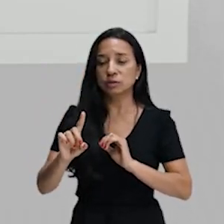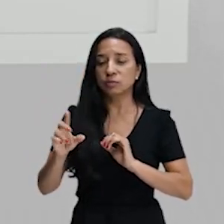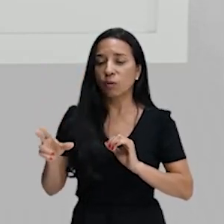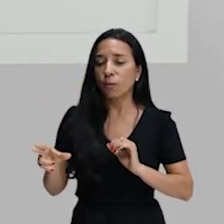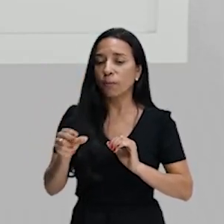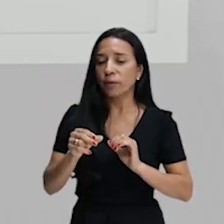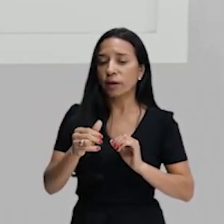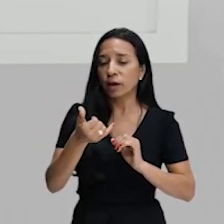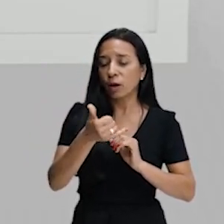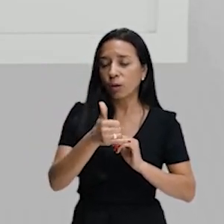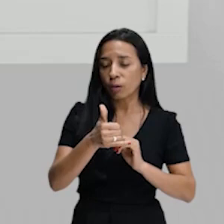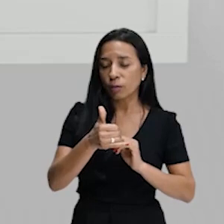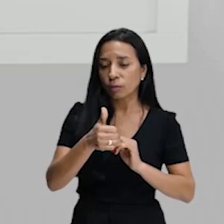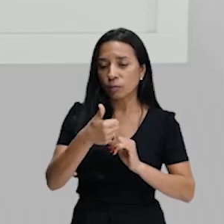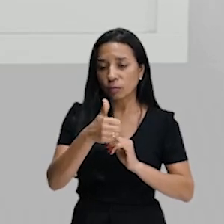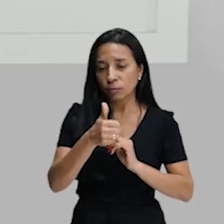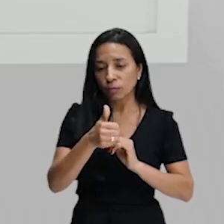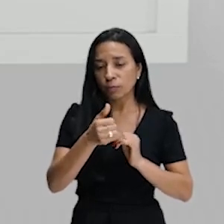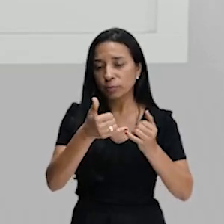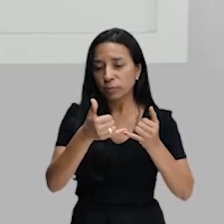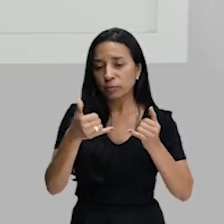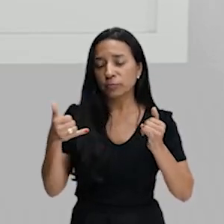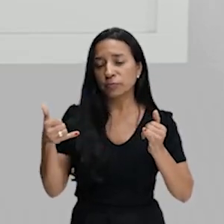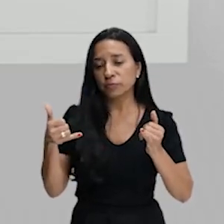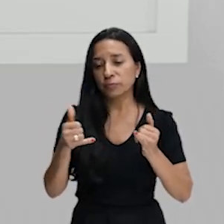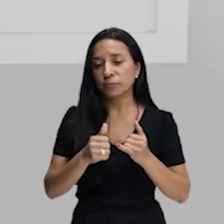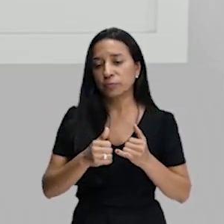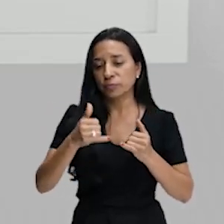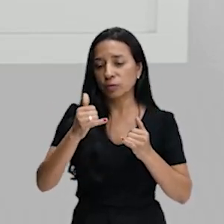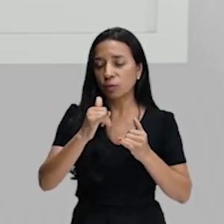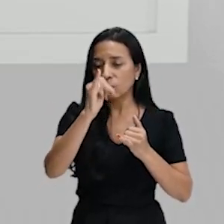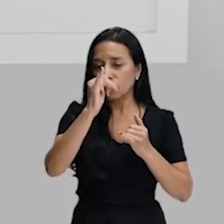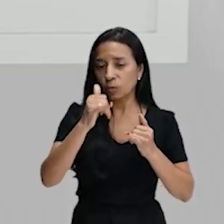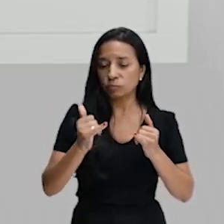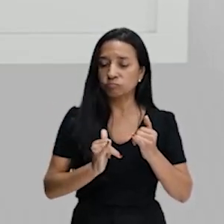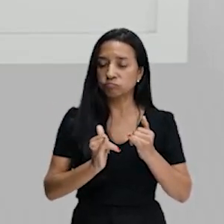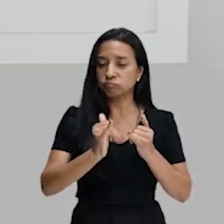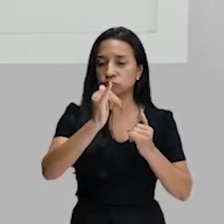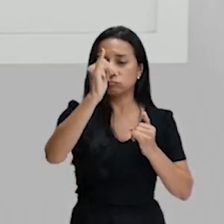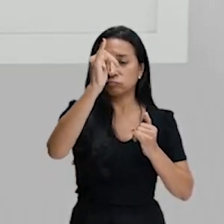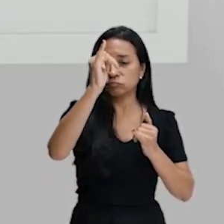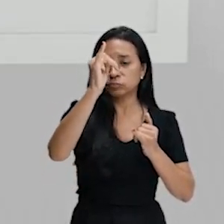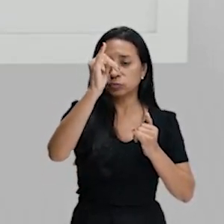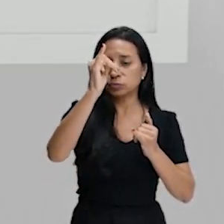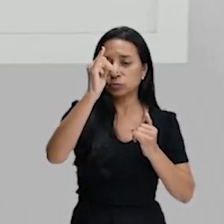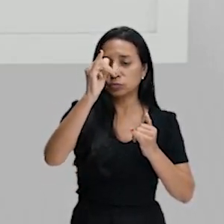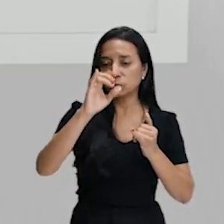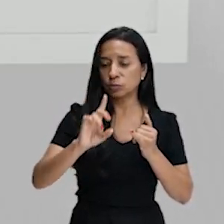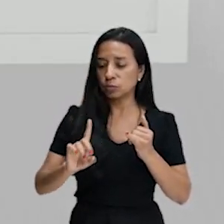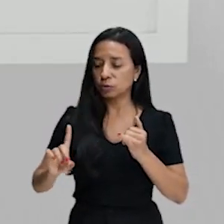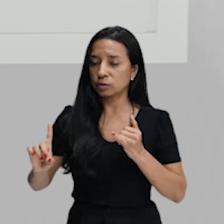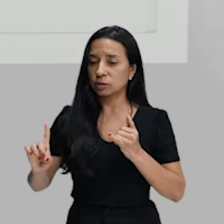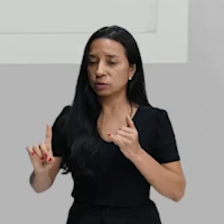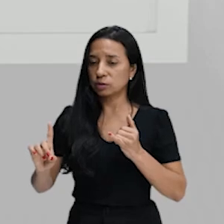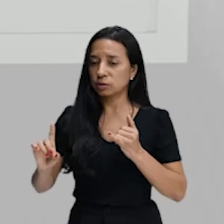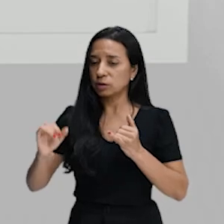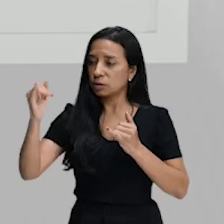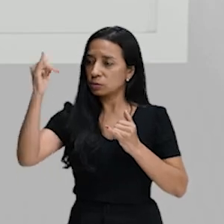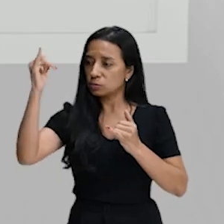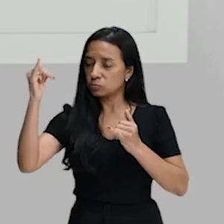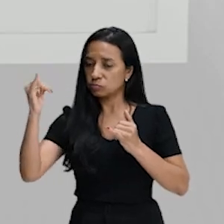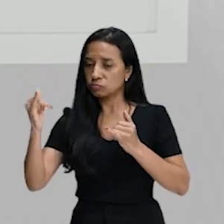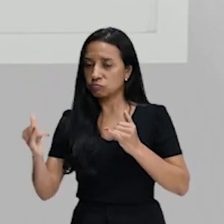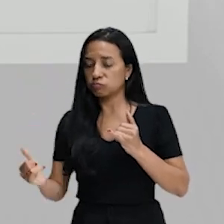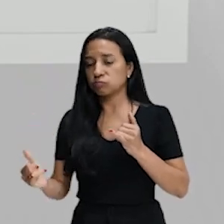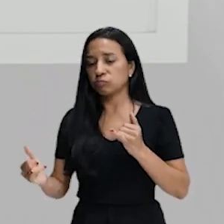próximo. Corrente para cima, o ponto P está para lá, então o campo está saindo. Então, em relação ao primeiro fio, lá